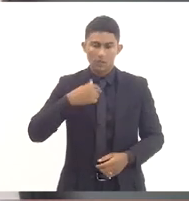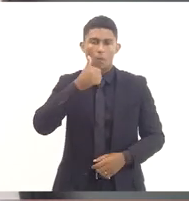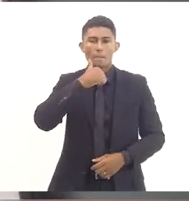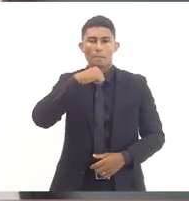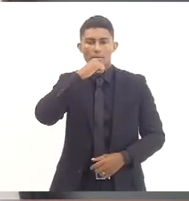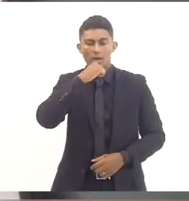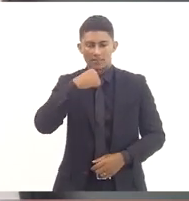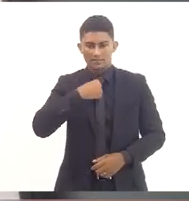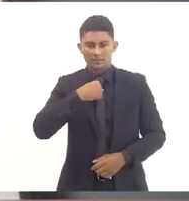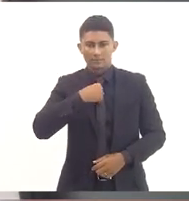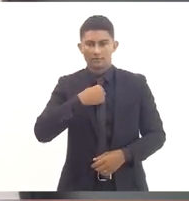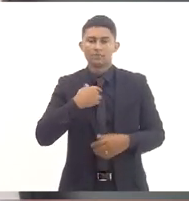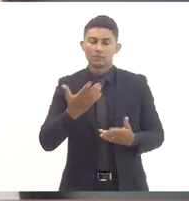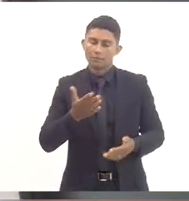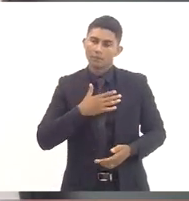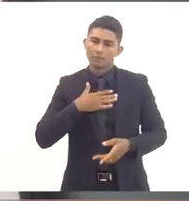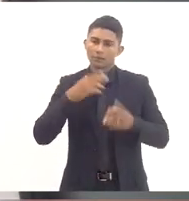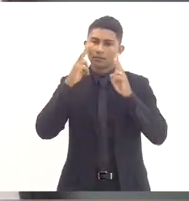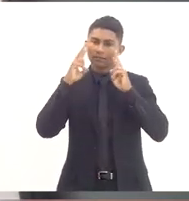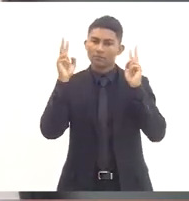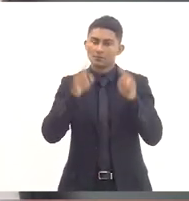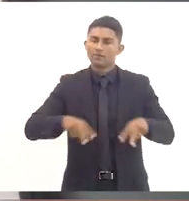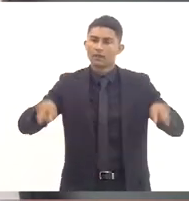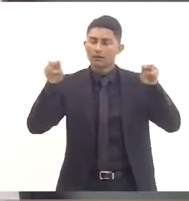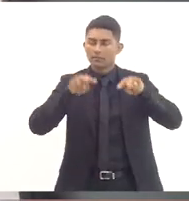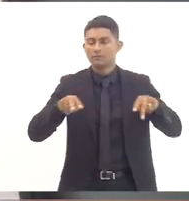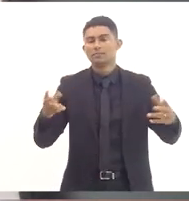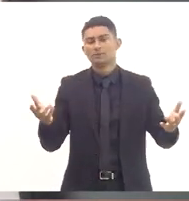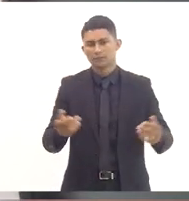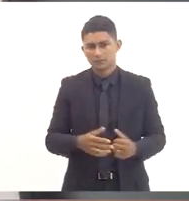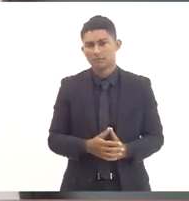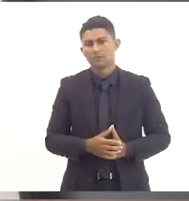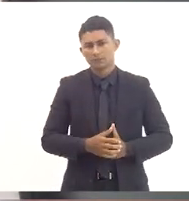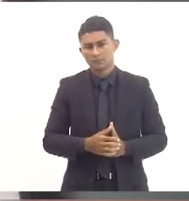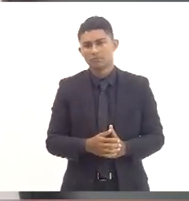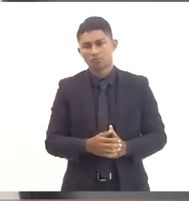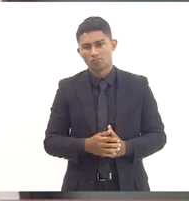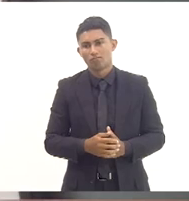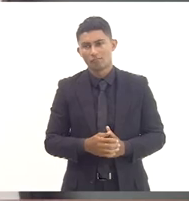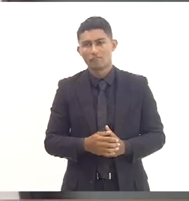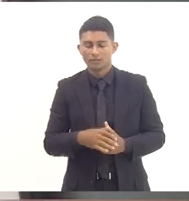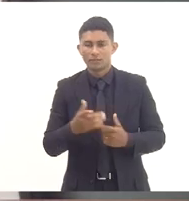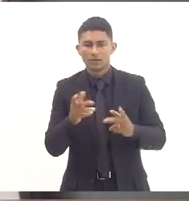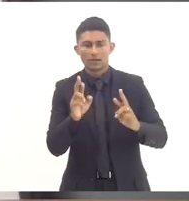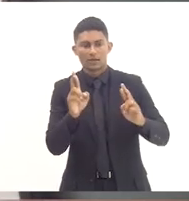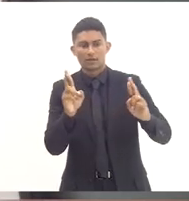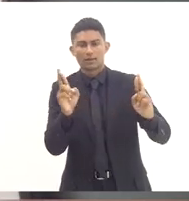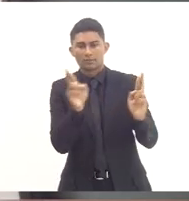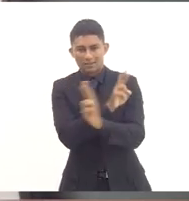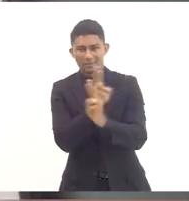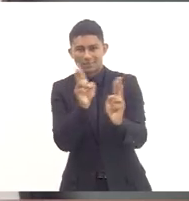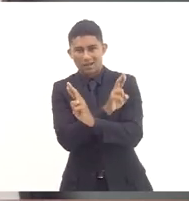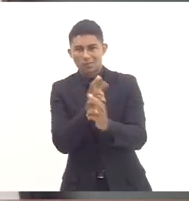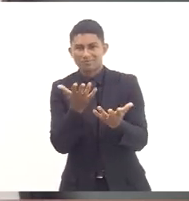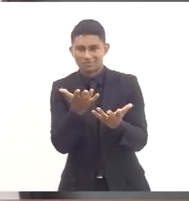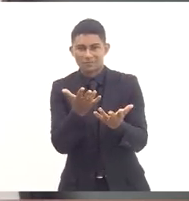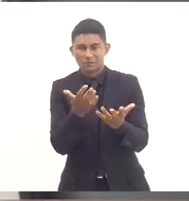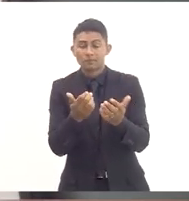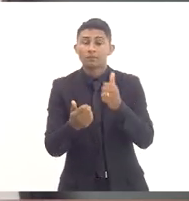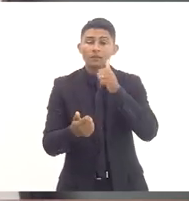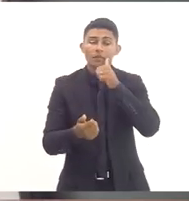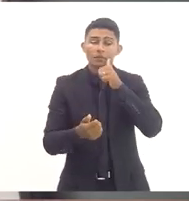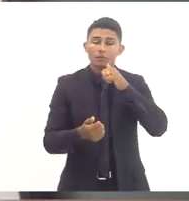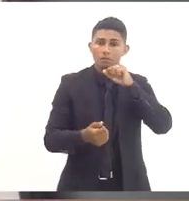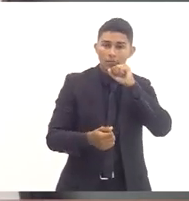é é a visão que eu tenho em relação a essa relação né entre mães